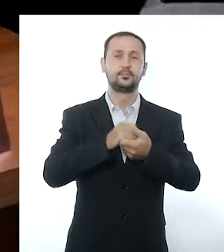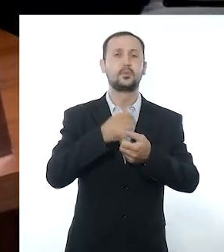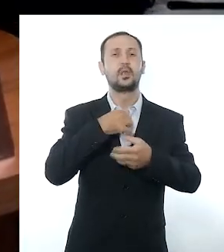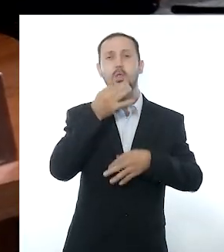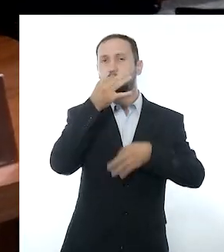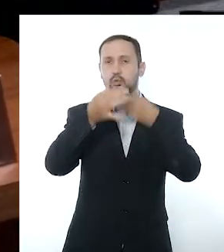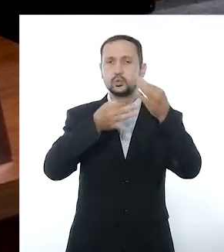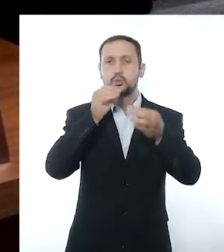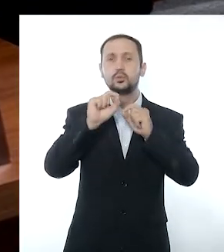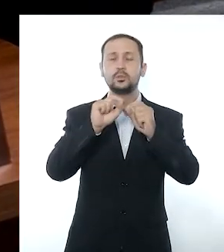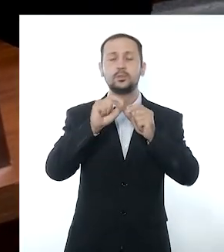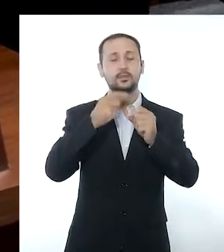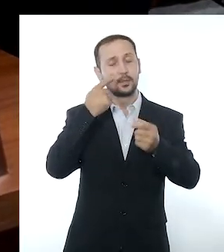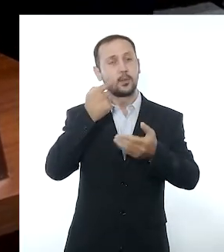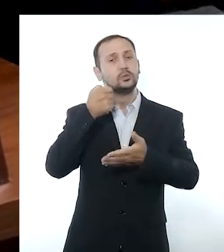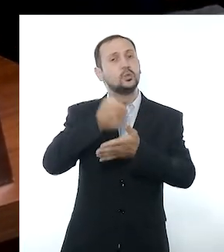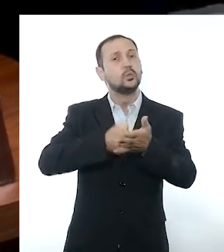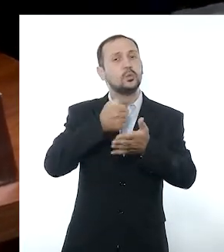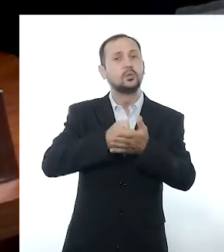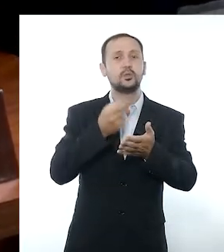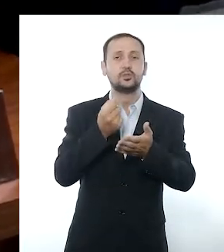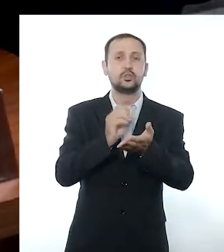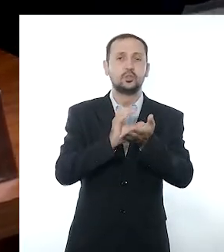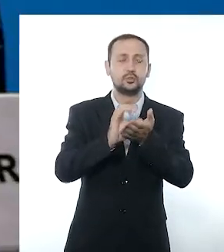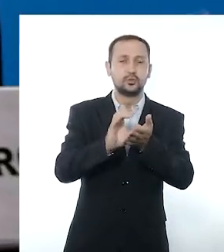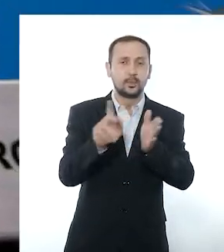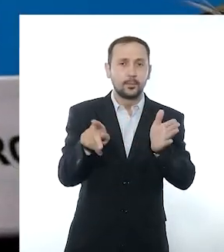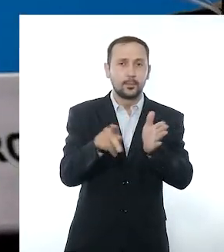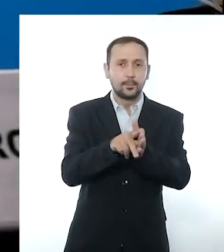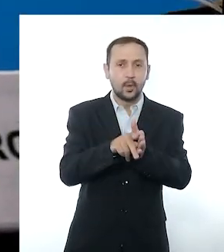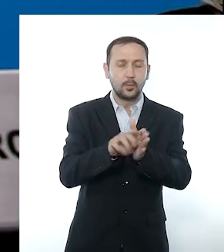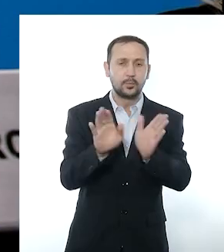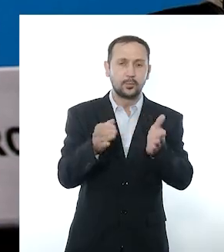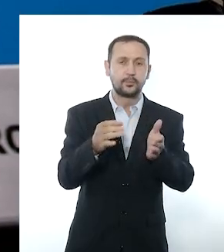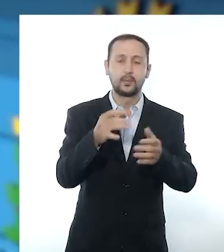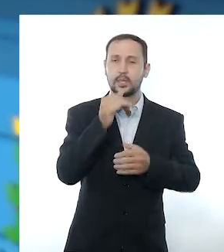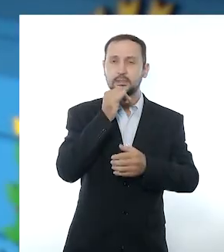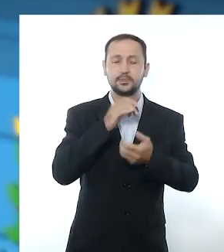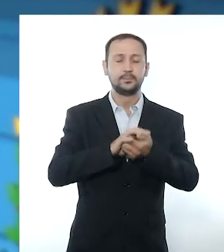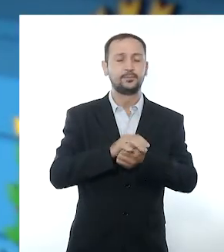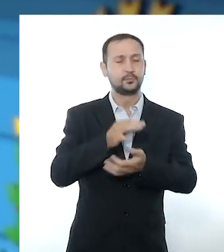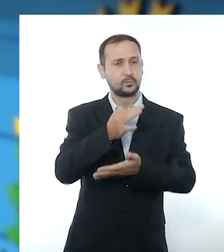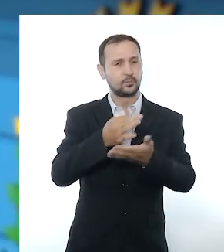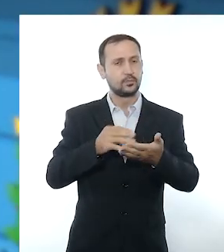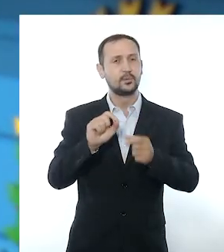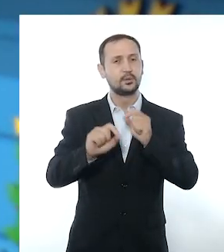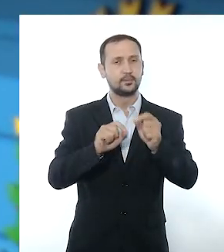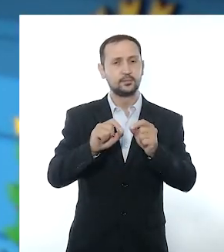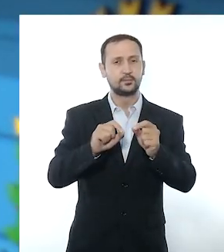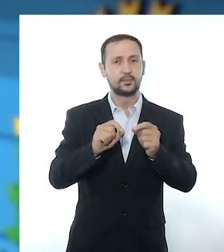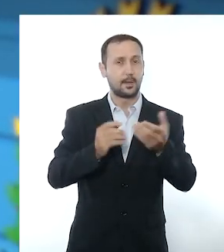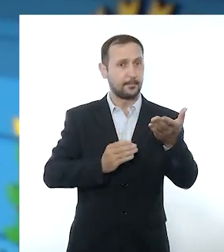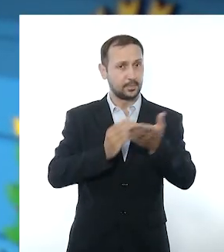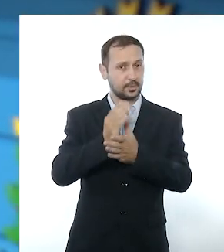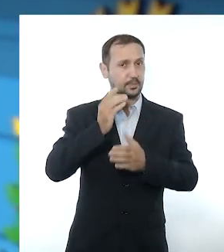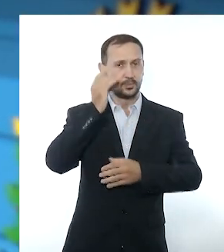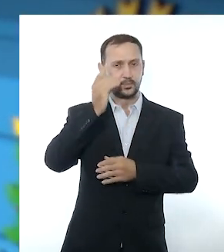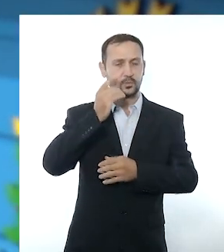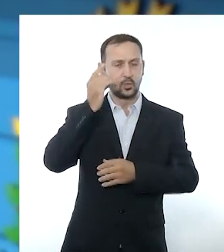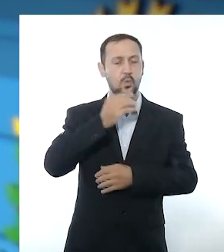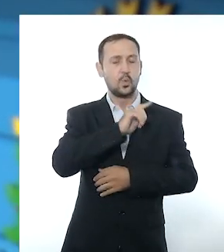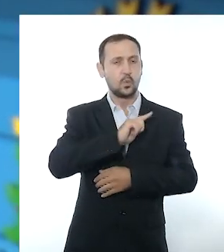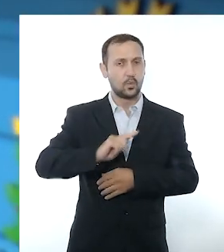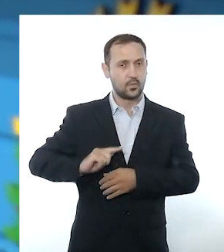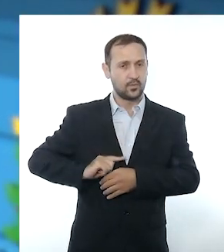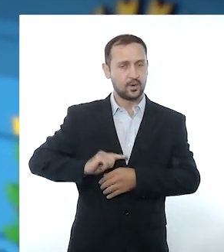Elas incluem sugestões que reforçam a necessidade de investimentos em setores estratégicos. No texto da Lei de Diretrizes Orçamentárias aprovado pelos